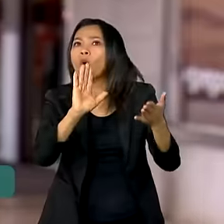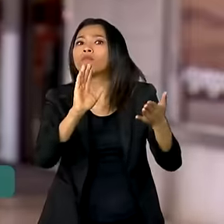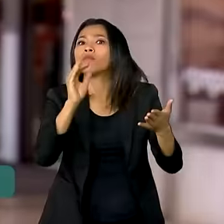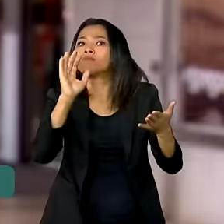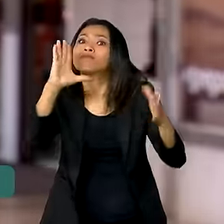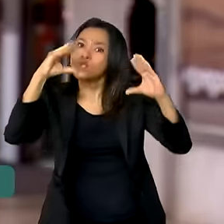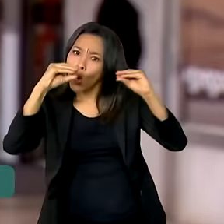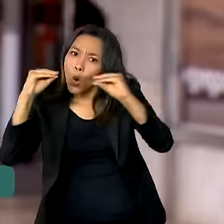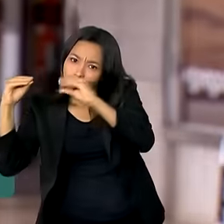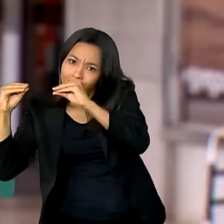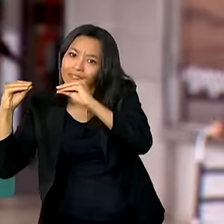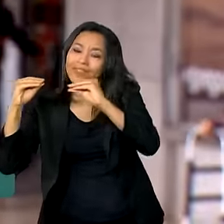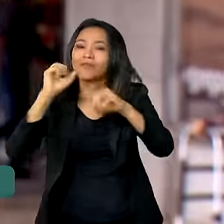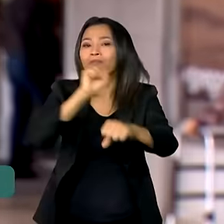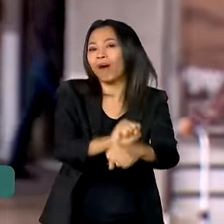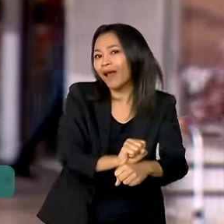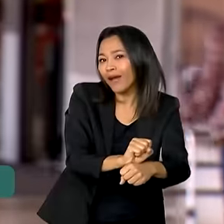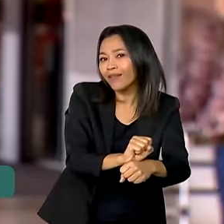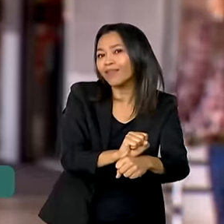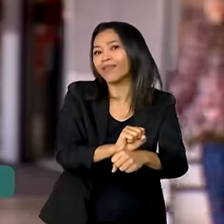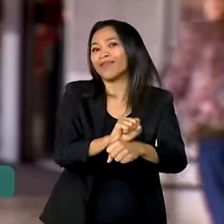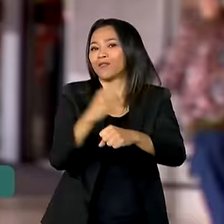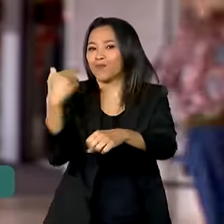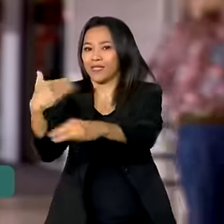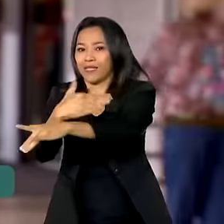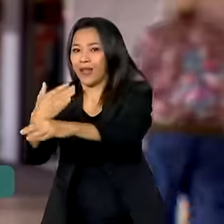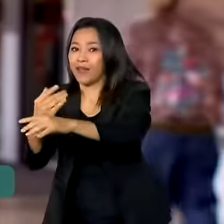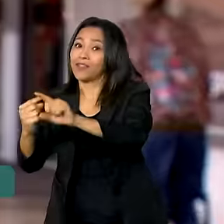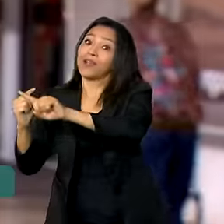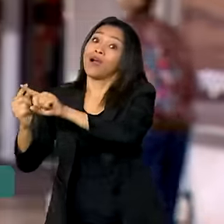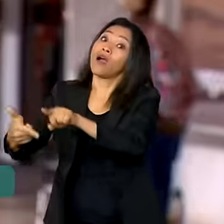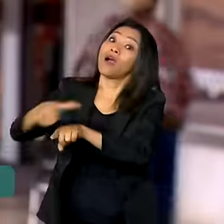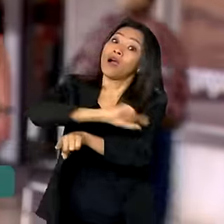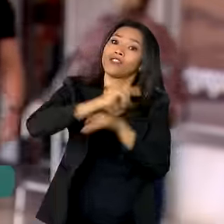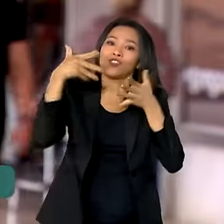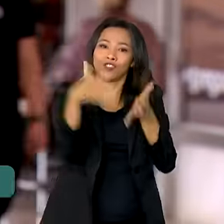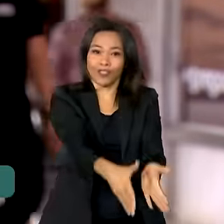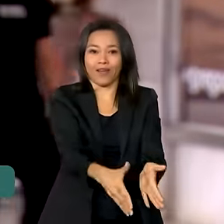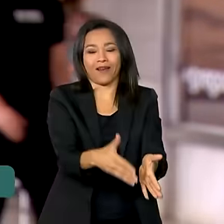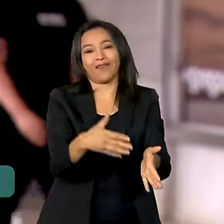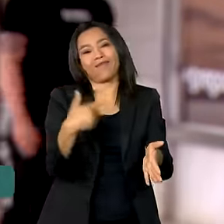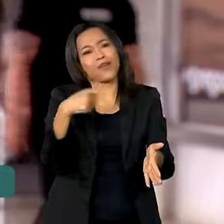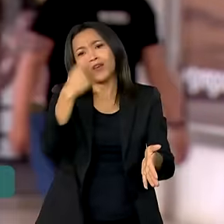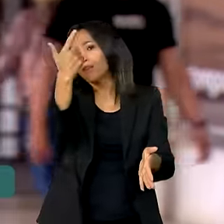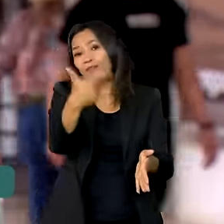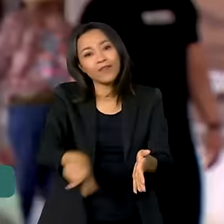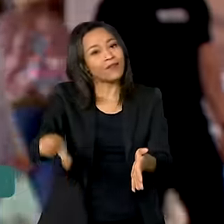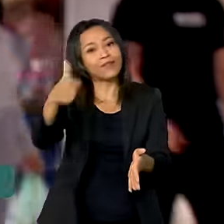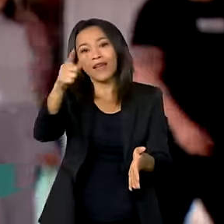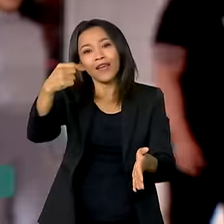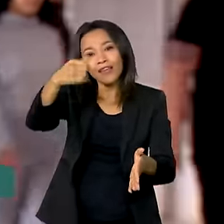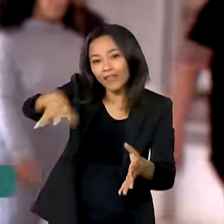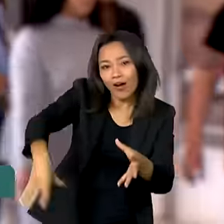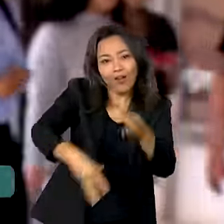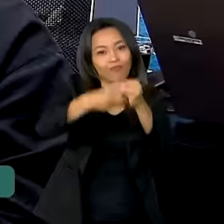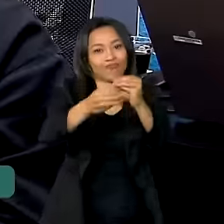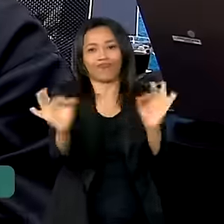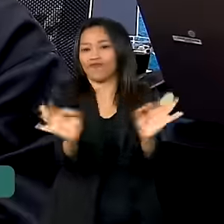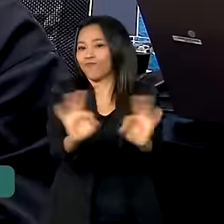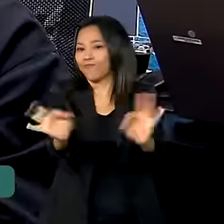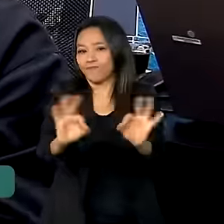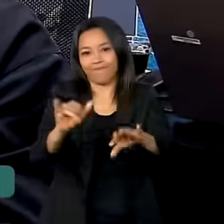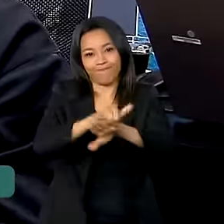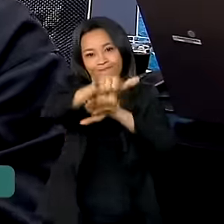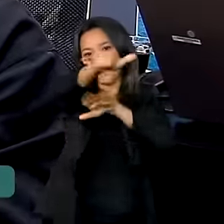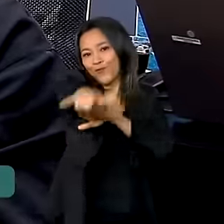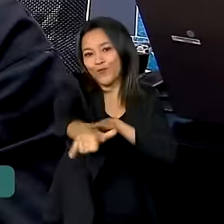noites nessa paradinha estendida. E o melhor, sem nenhum custo adicional no valor das passagens. Via